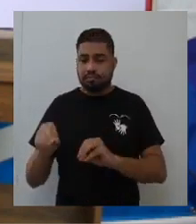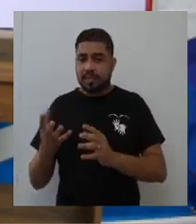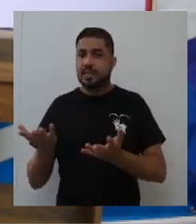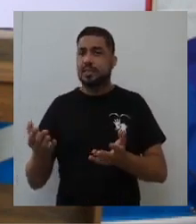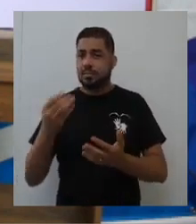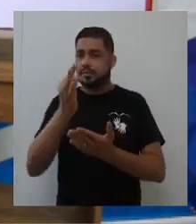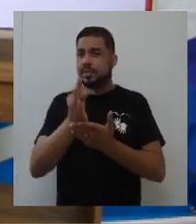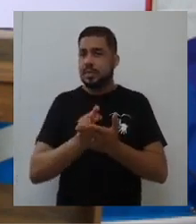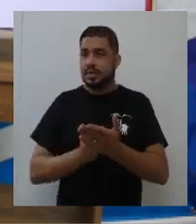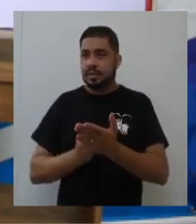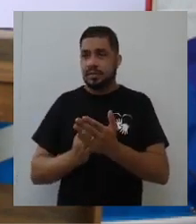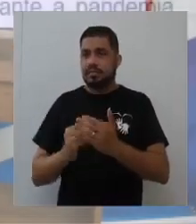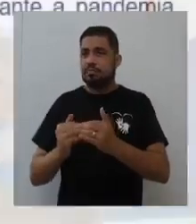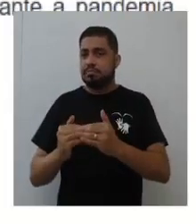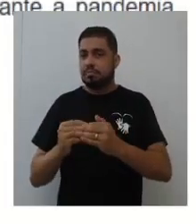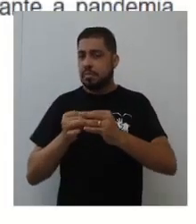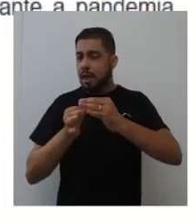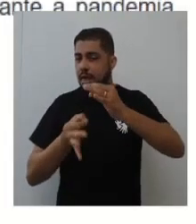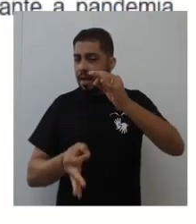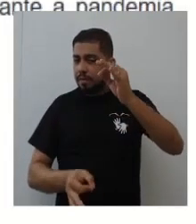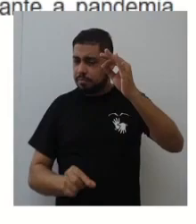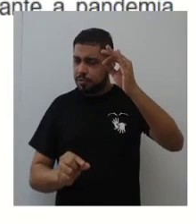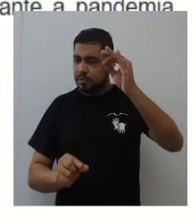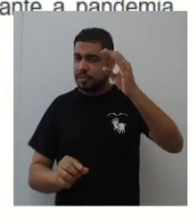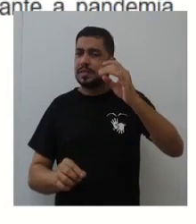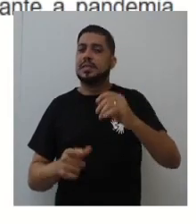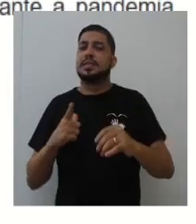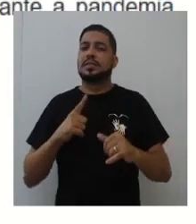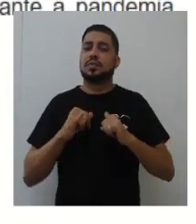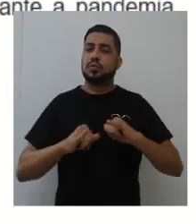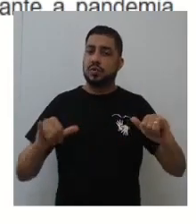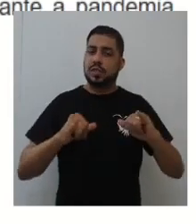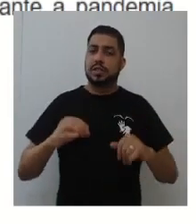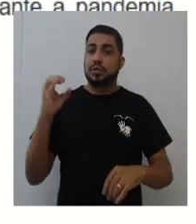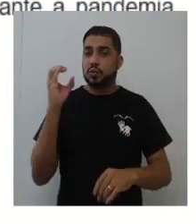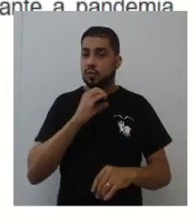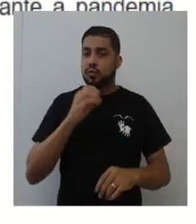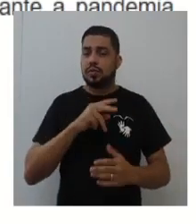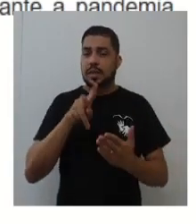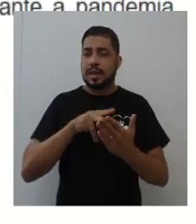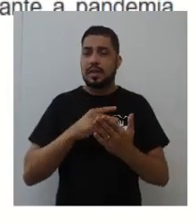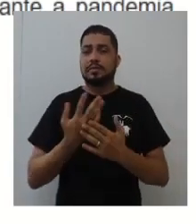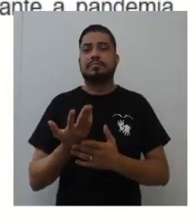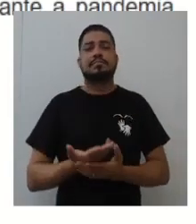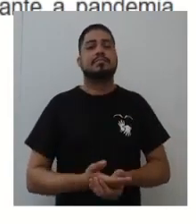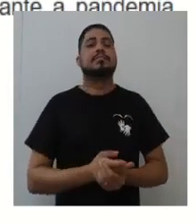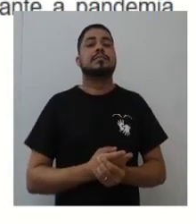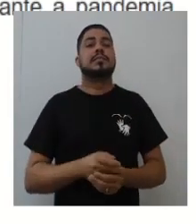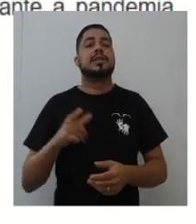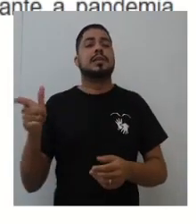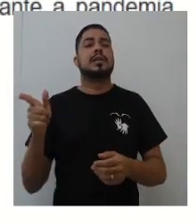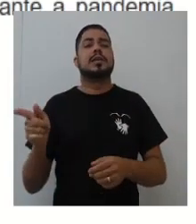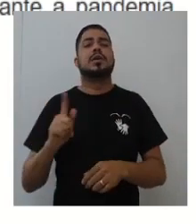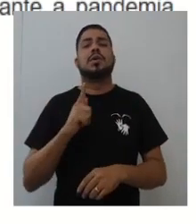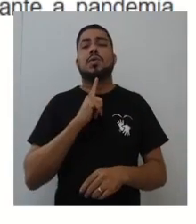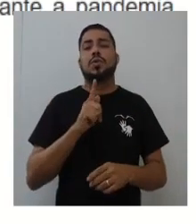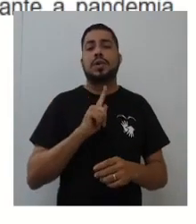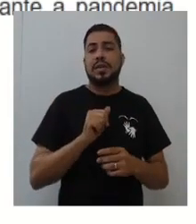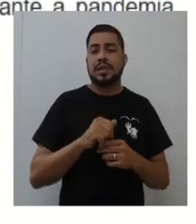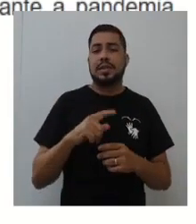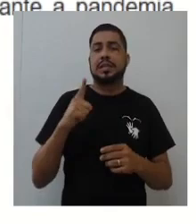um pouquinho maior, certo? De uma notícia. Vamos ler juntos. Goiânia higieniza